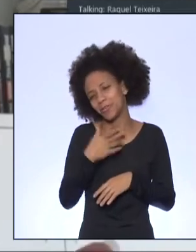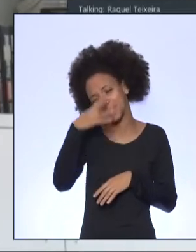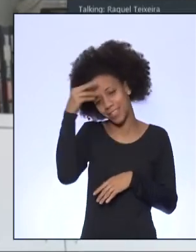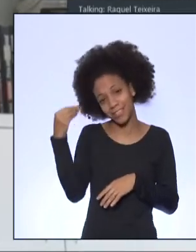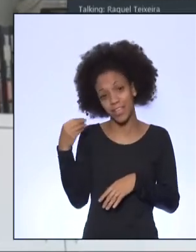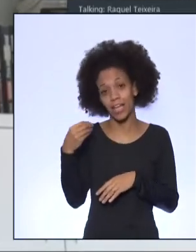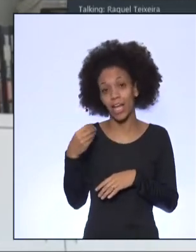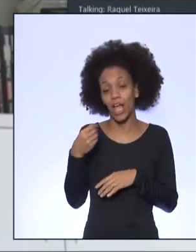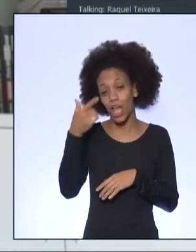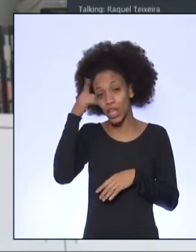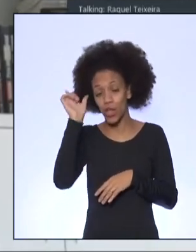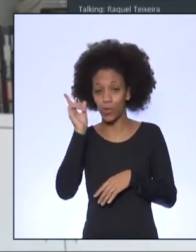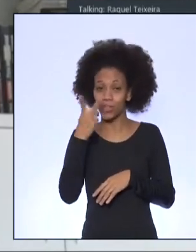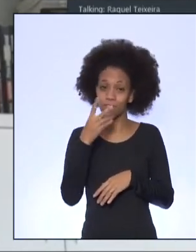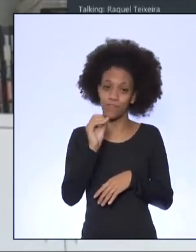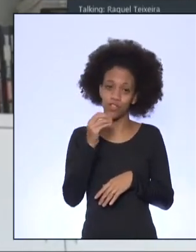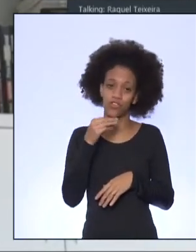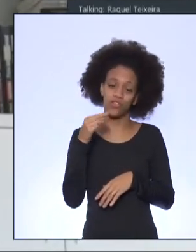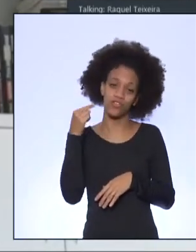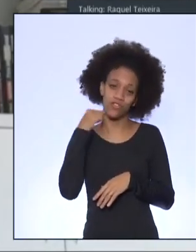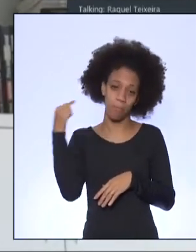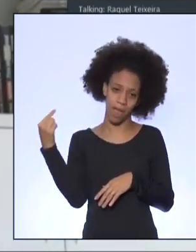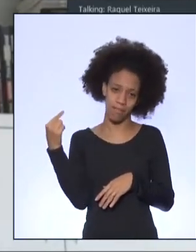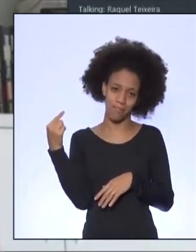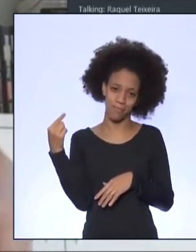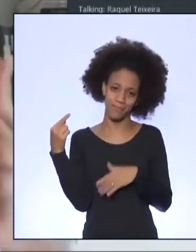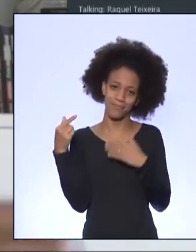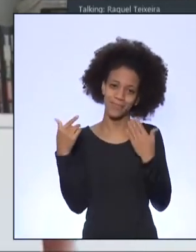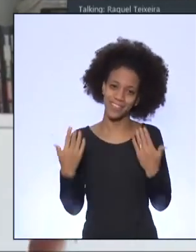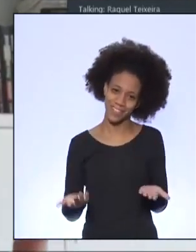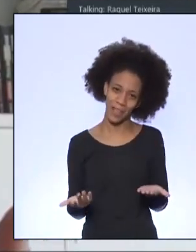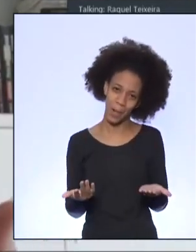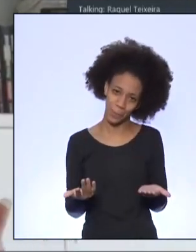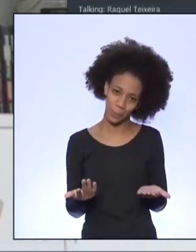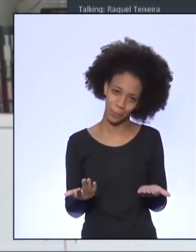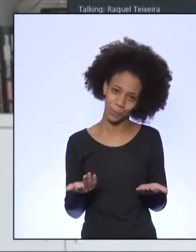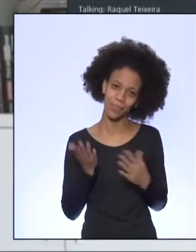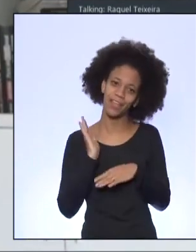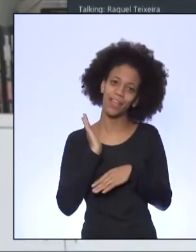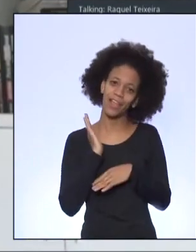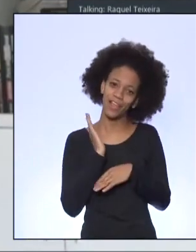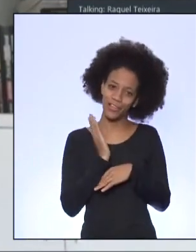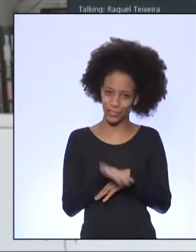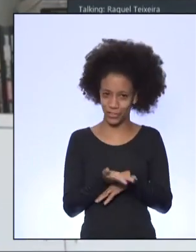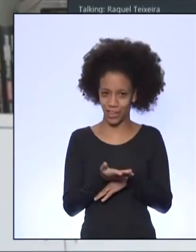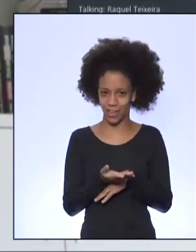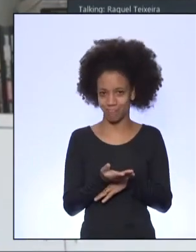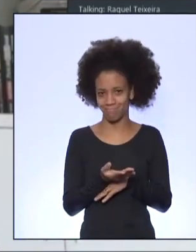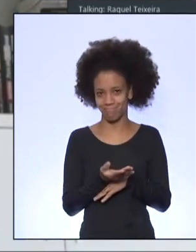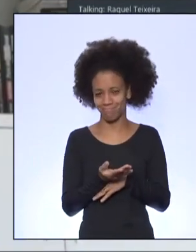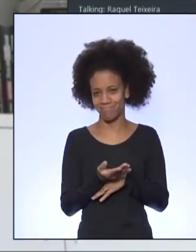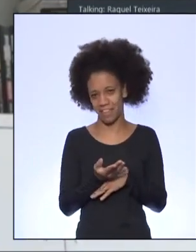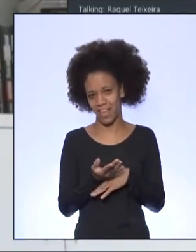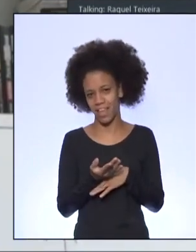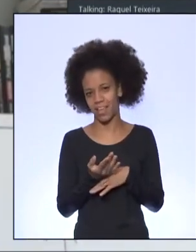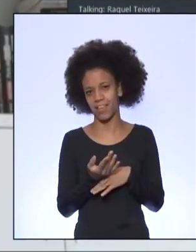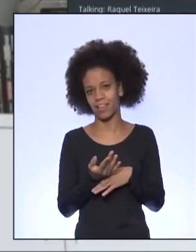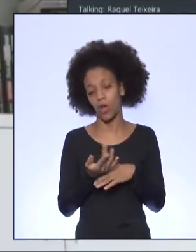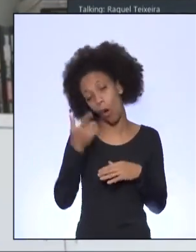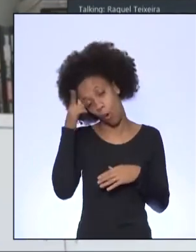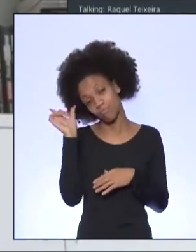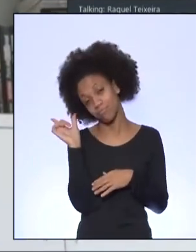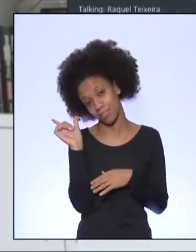dia 20 de maio, dia do pedagogo. Portanto, apesar de já ter passado do dia, né, e ter sido